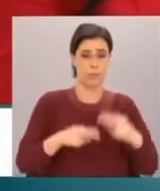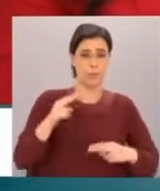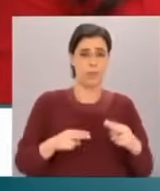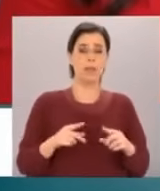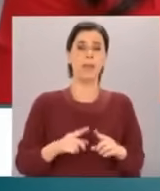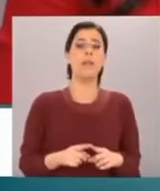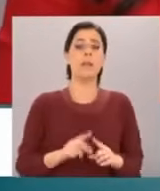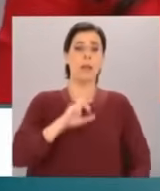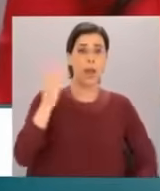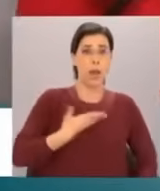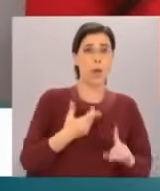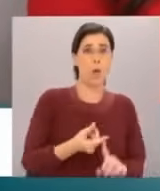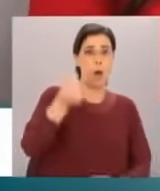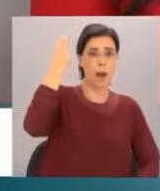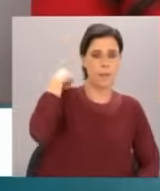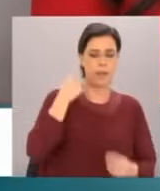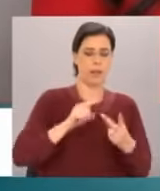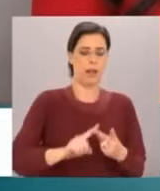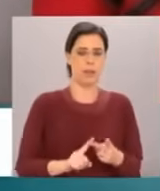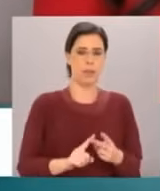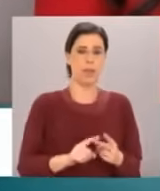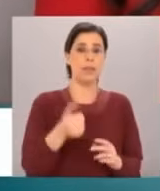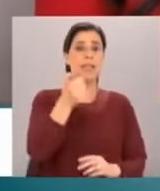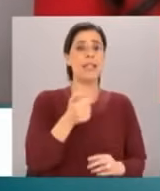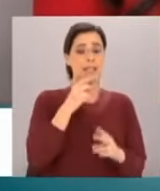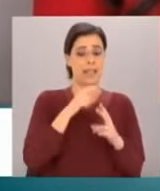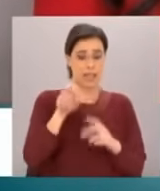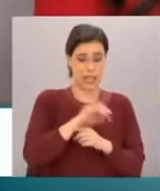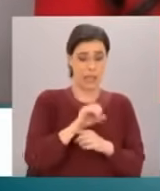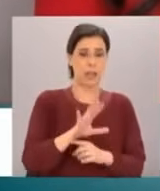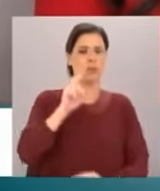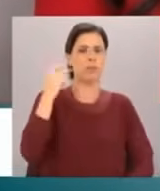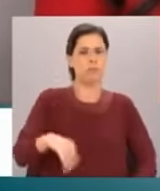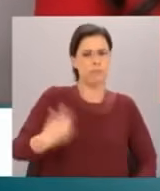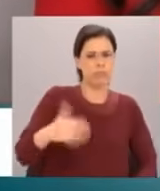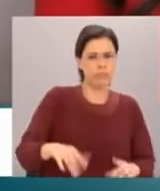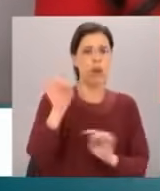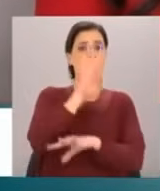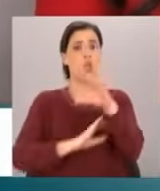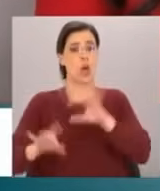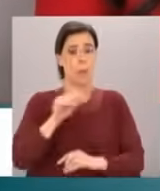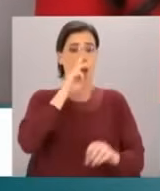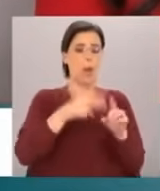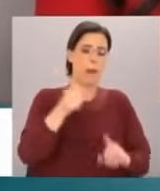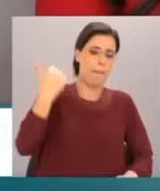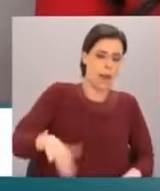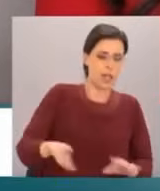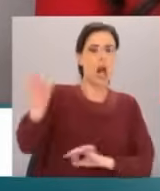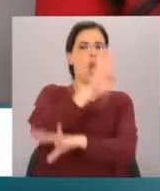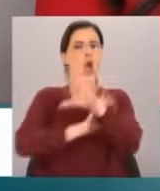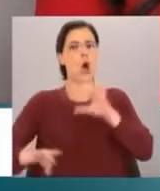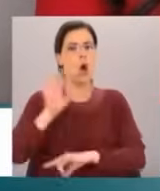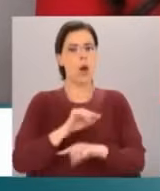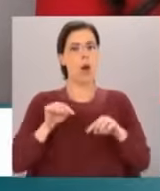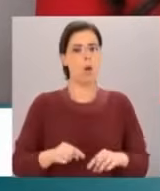Europa maior carga fiscal que bateu recorde no ano passado temos aqui e quinta eletricidade mais caro da Europa uma das gasolinas mais caras da Europa se os